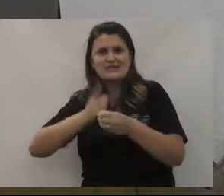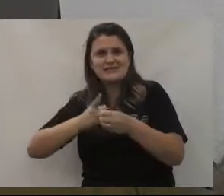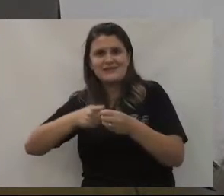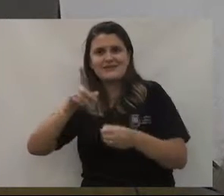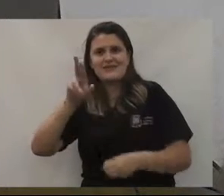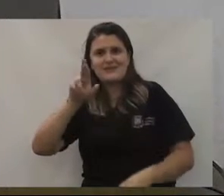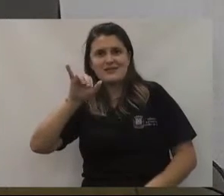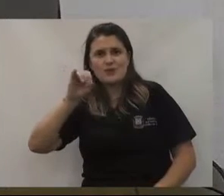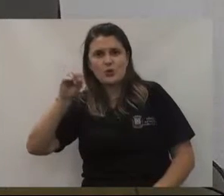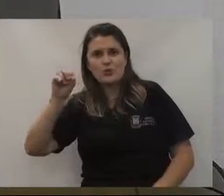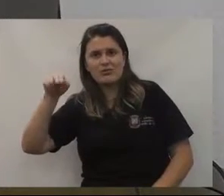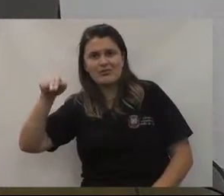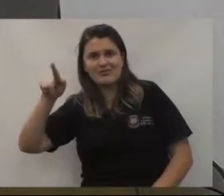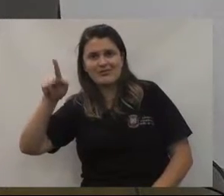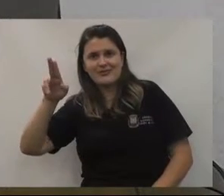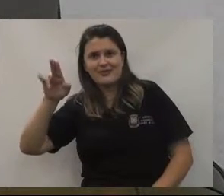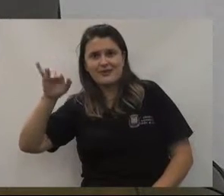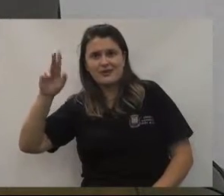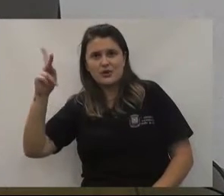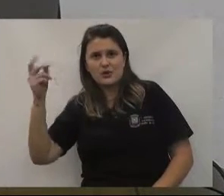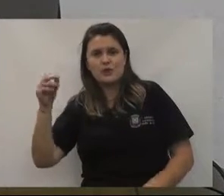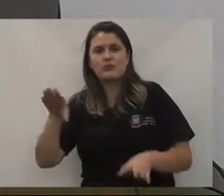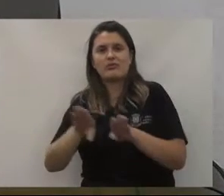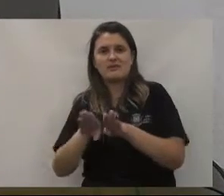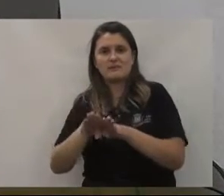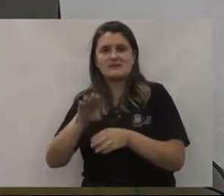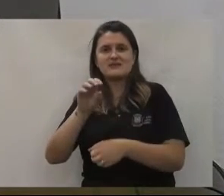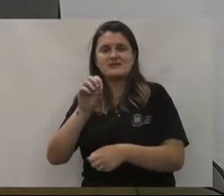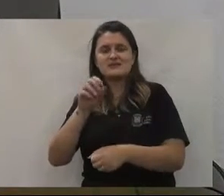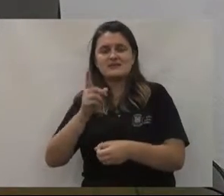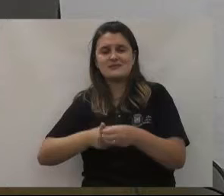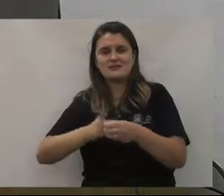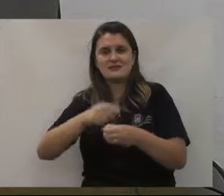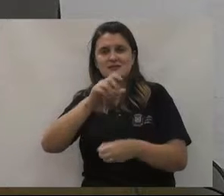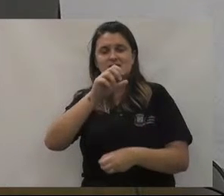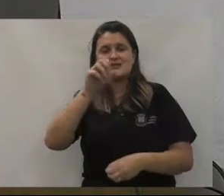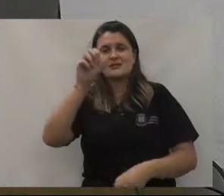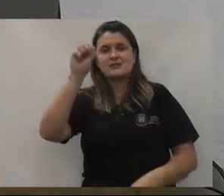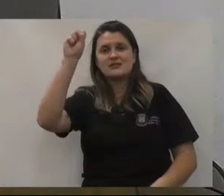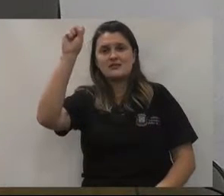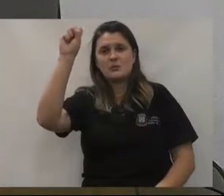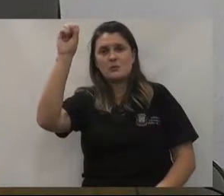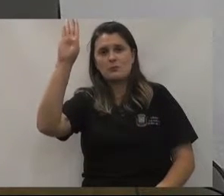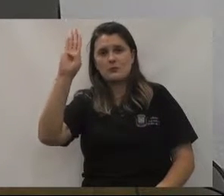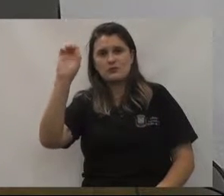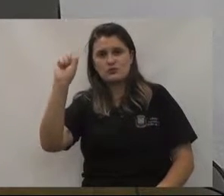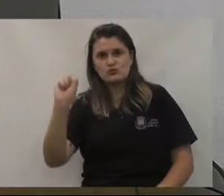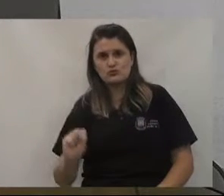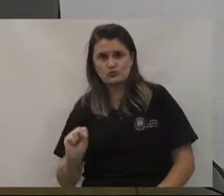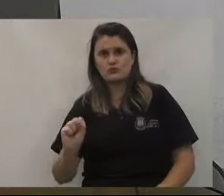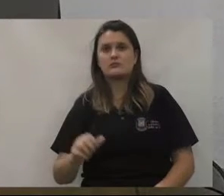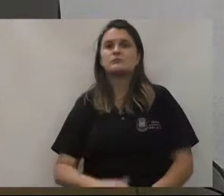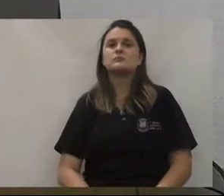São Bento. Então, vai rumo acima e para o lado do Paraná da mesma forma, vai longe.